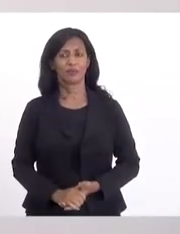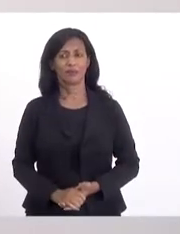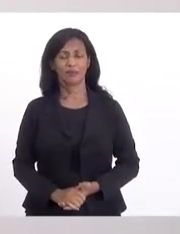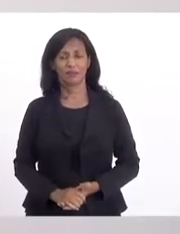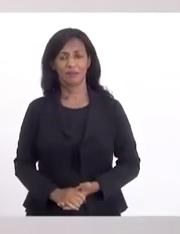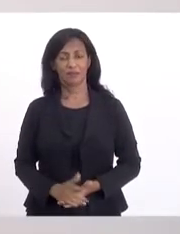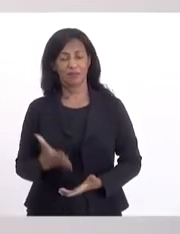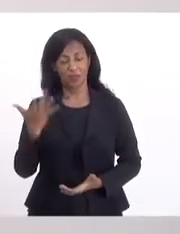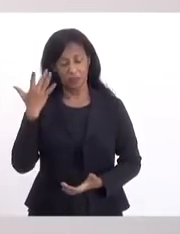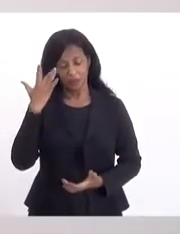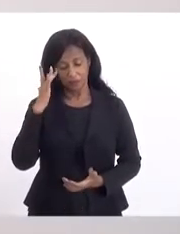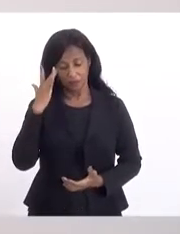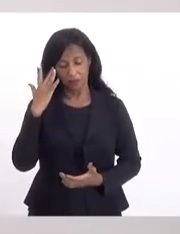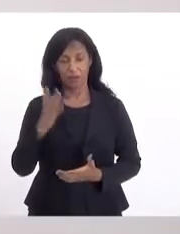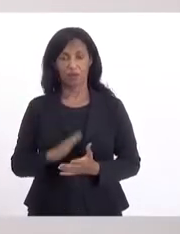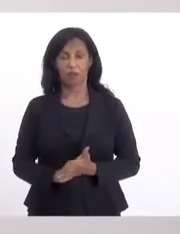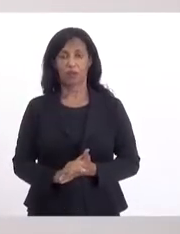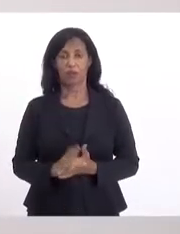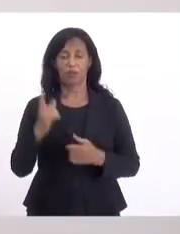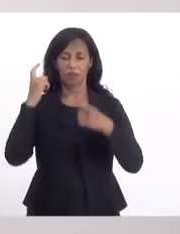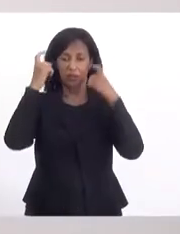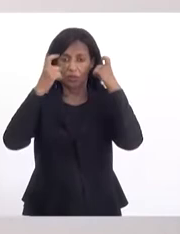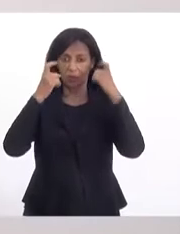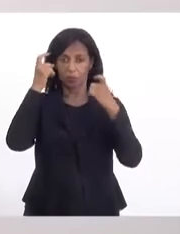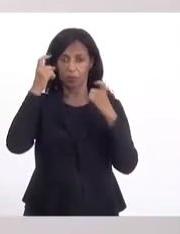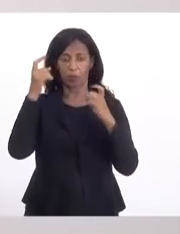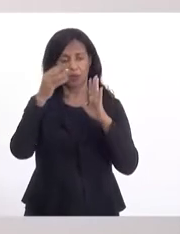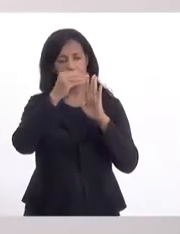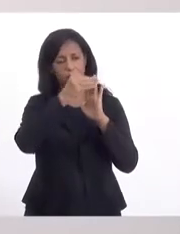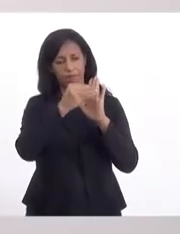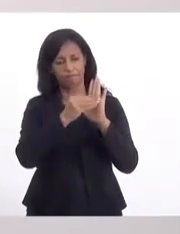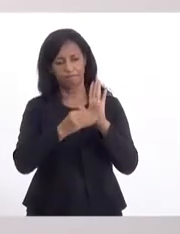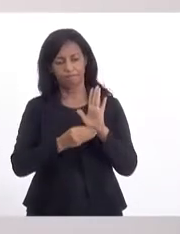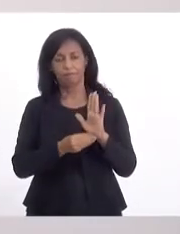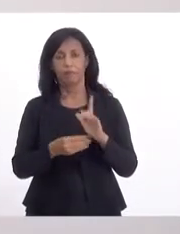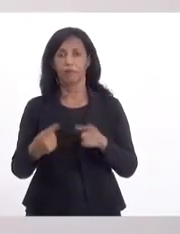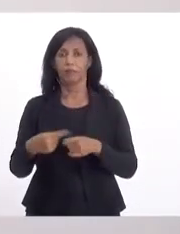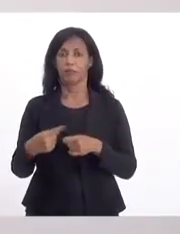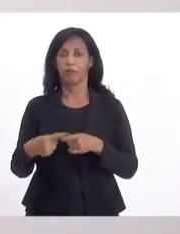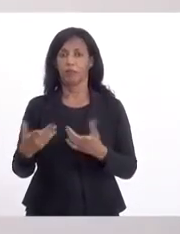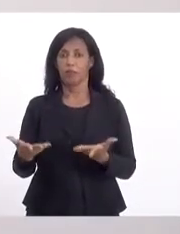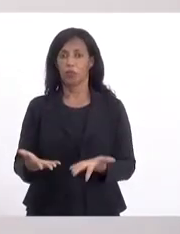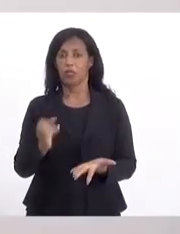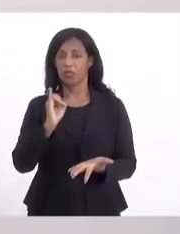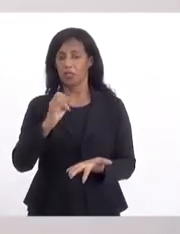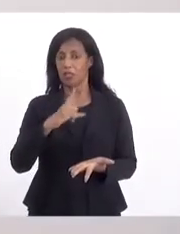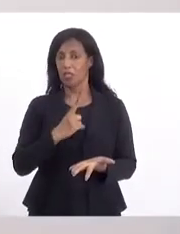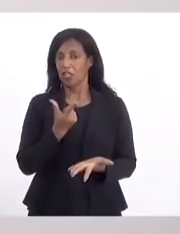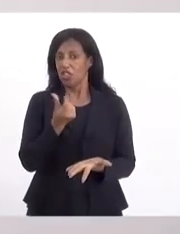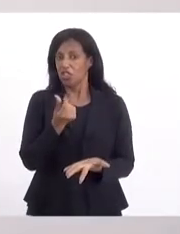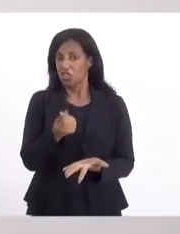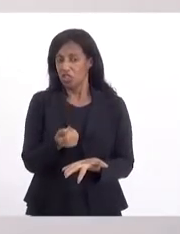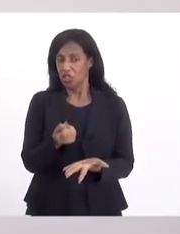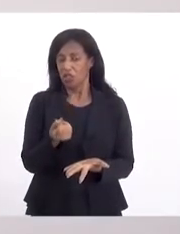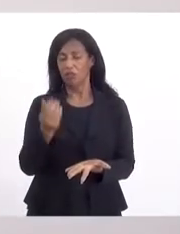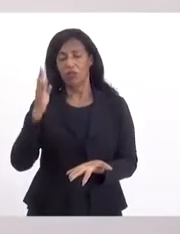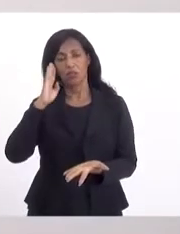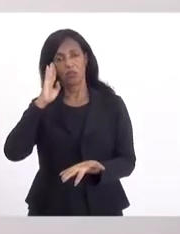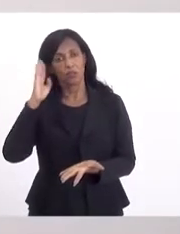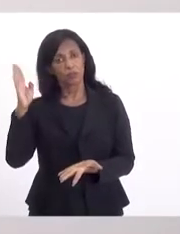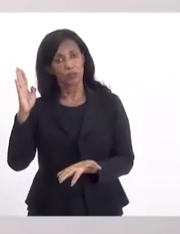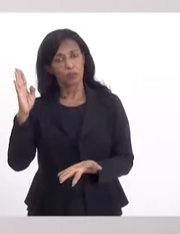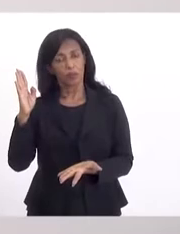Então, eu acho que colocar essas preocupações aqui, porque se tem dinheiro e se a prioridade